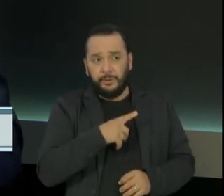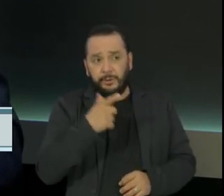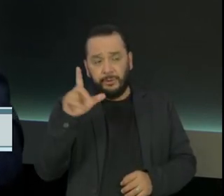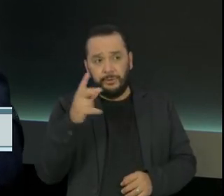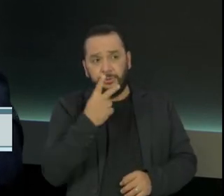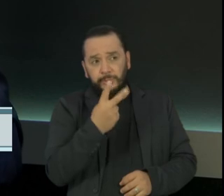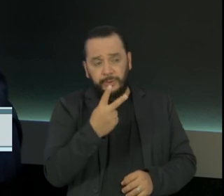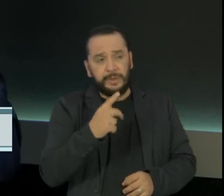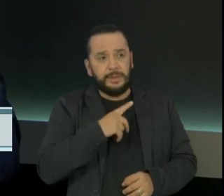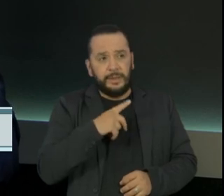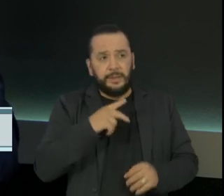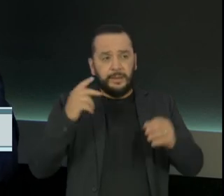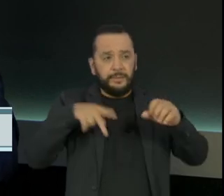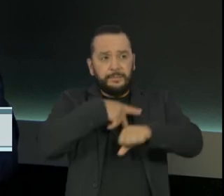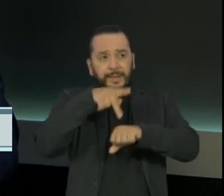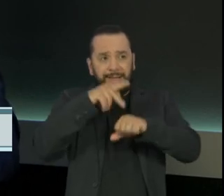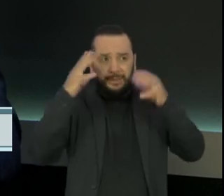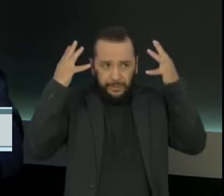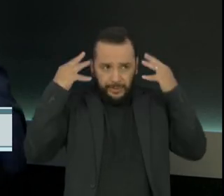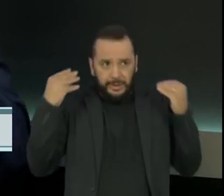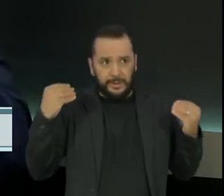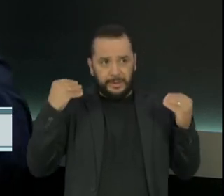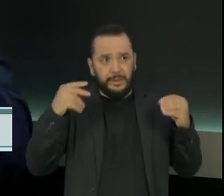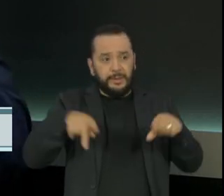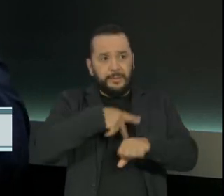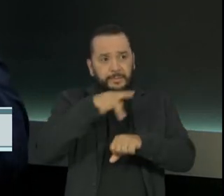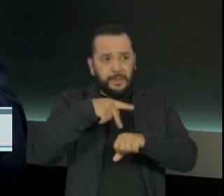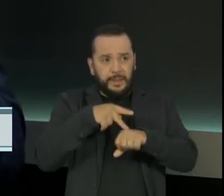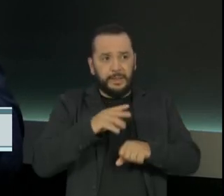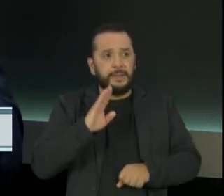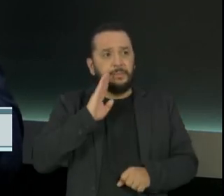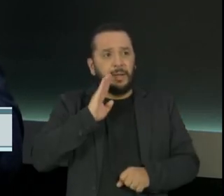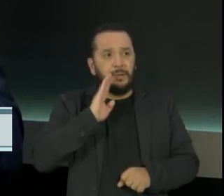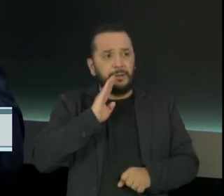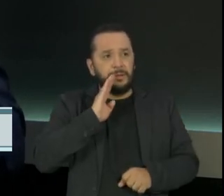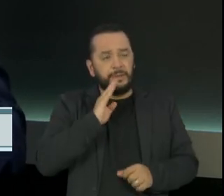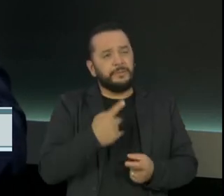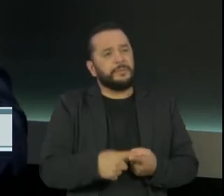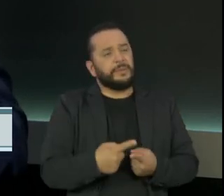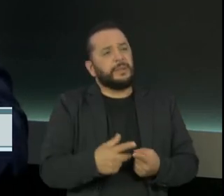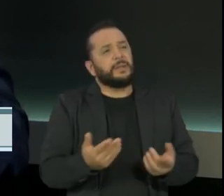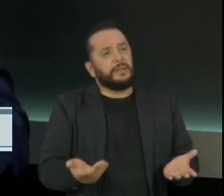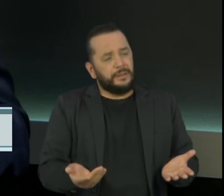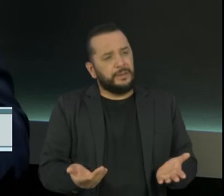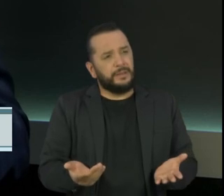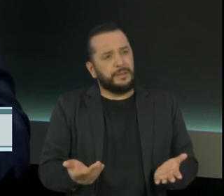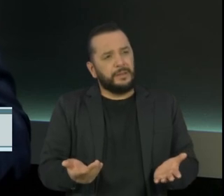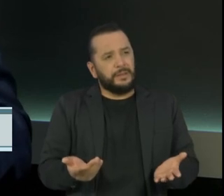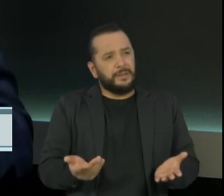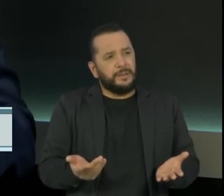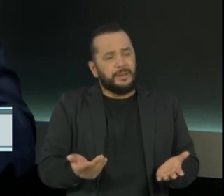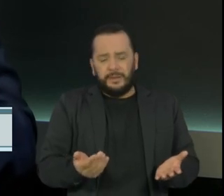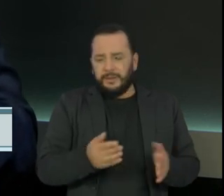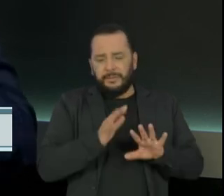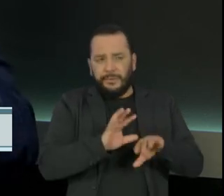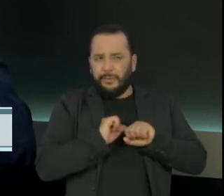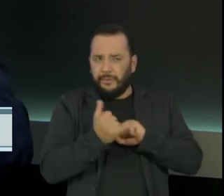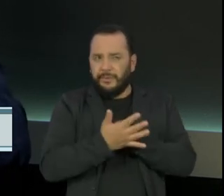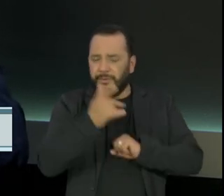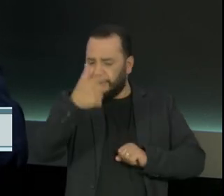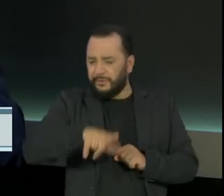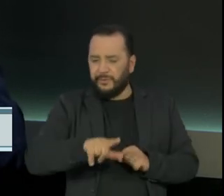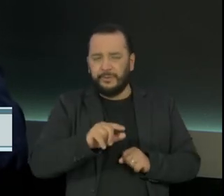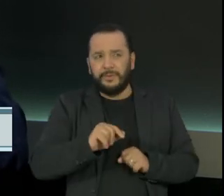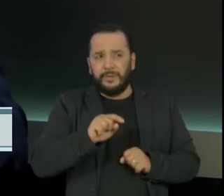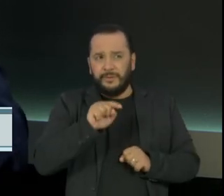na Holanda e outro na Bélgica. Por que esses casos de reinfecção causam,